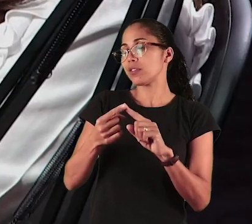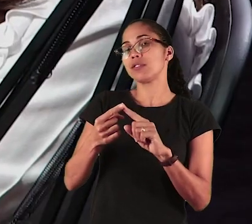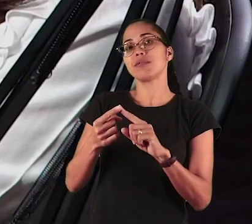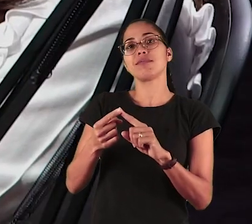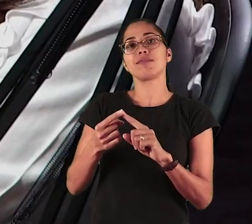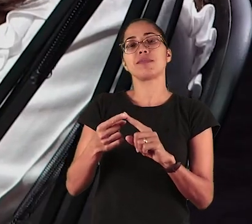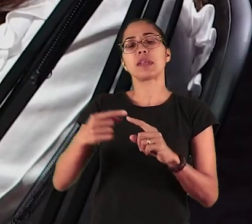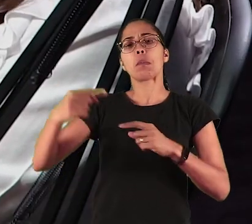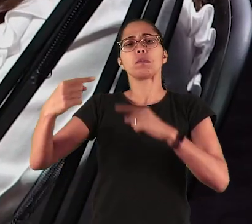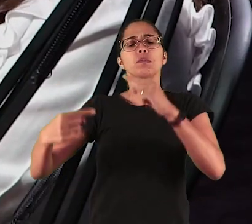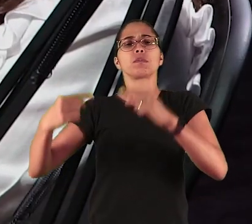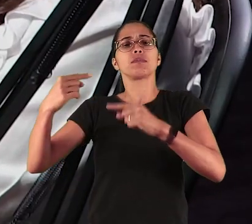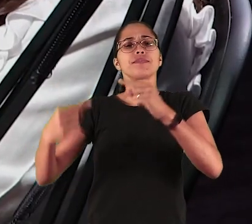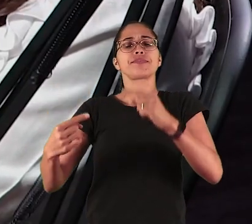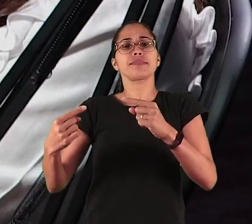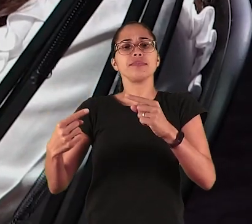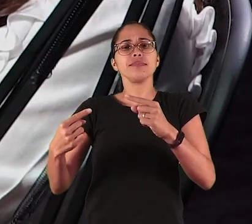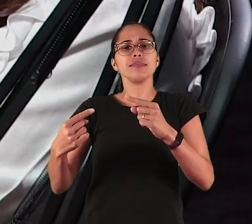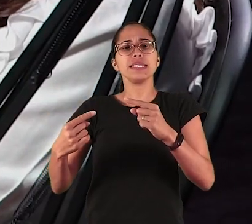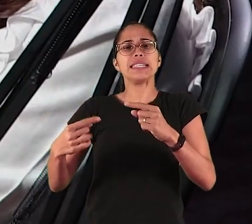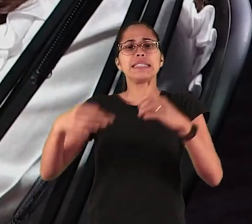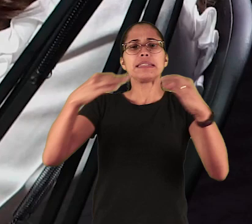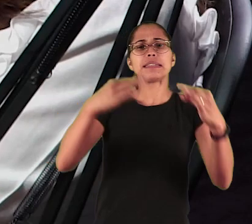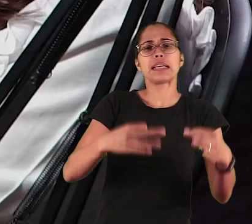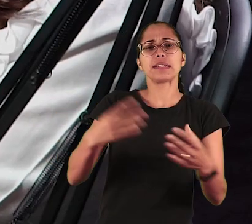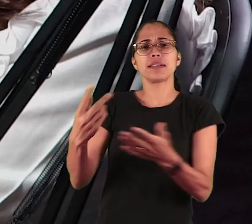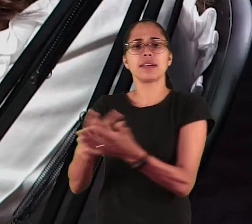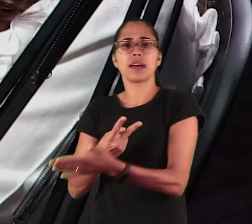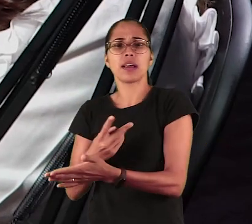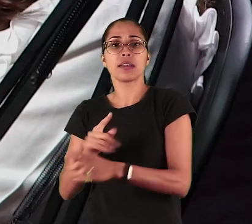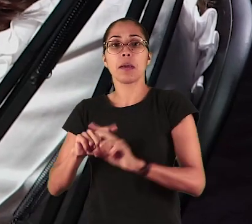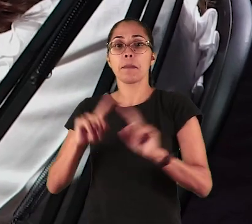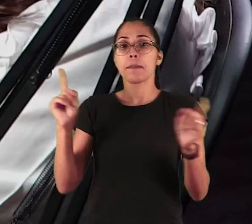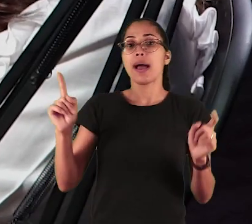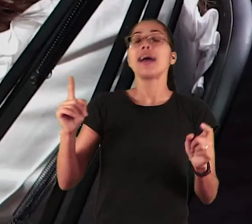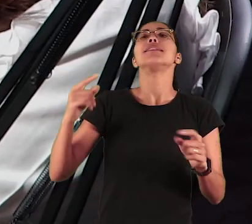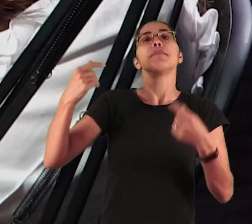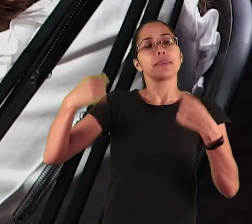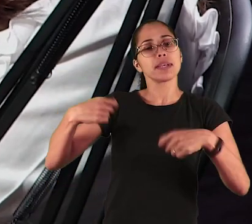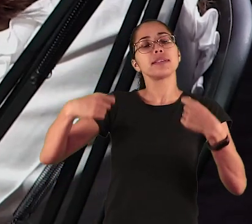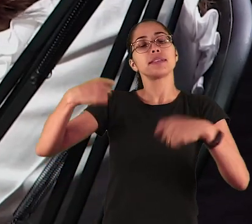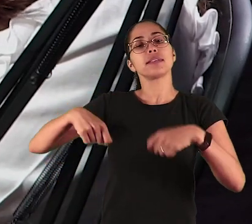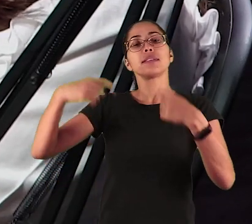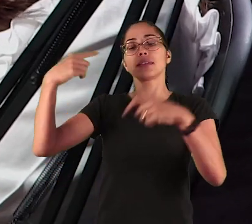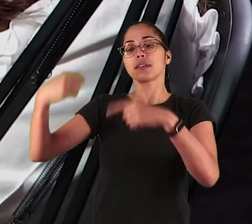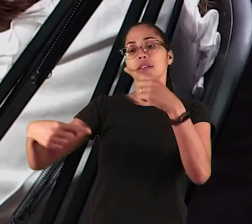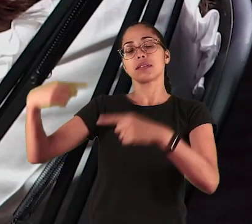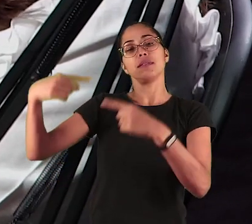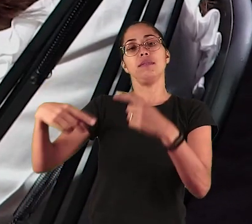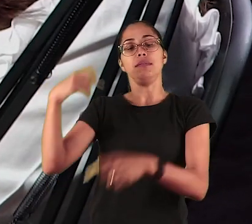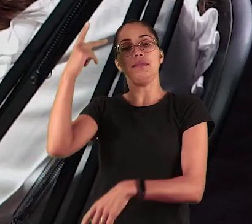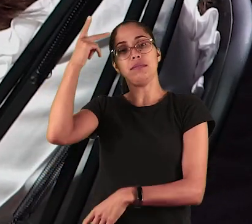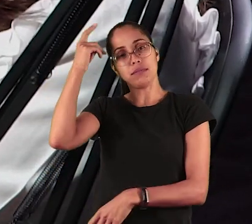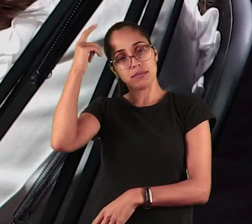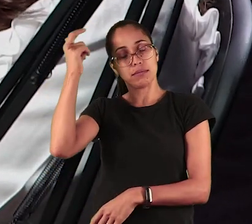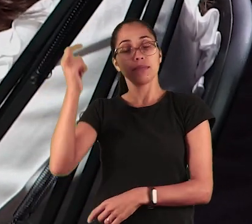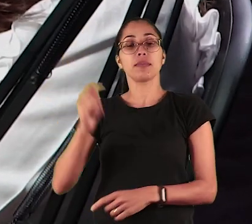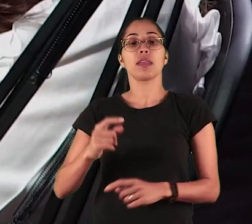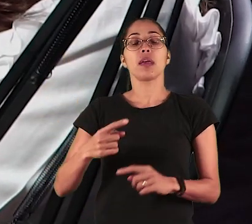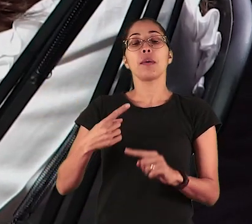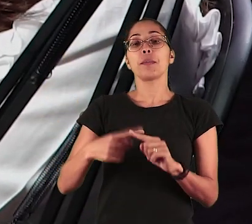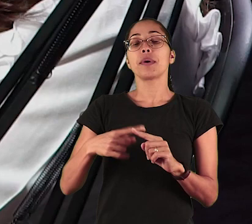Então essas discussões elas não tem um certo e errado mas Elas têm que ser trazidas e se a mulher normalizada